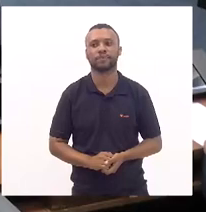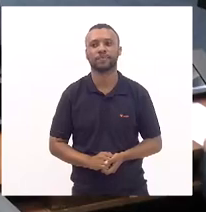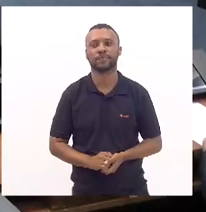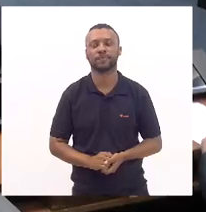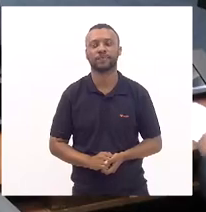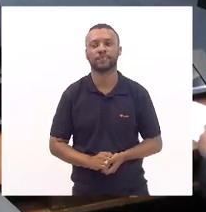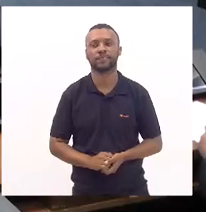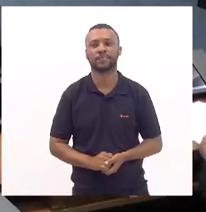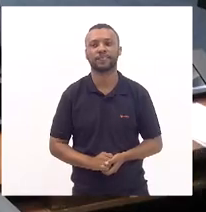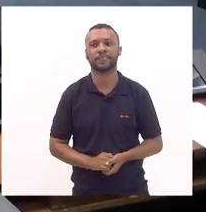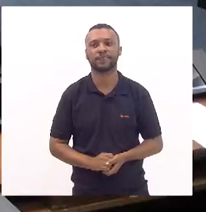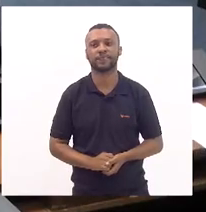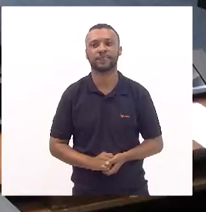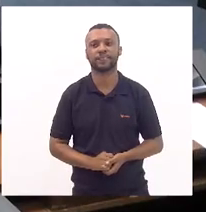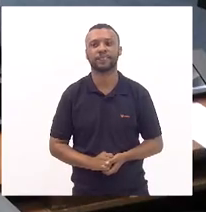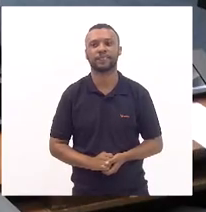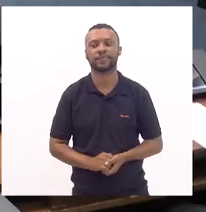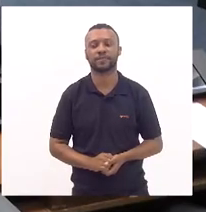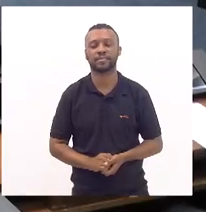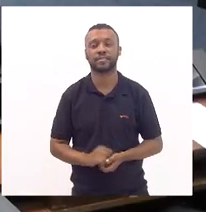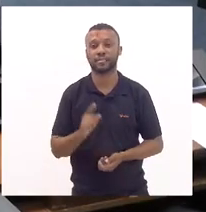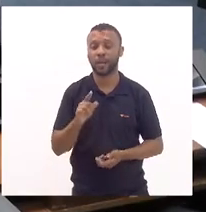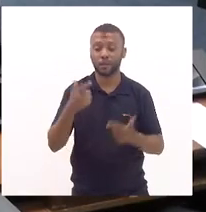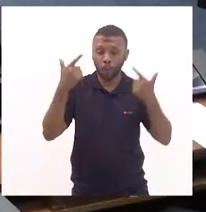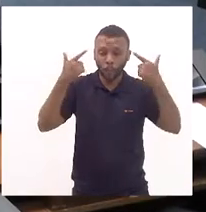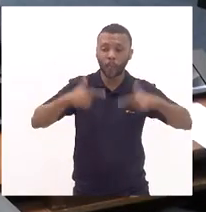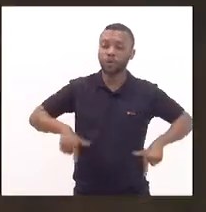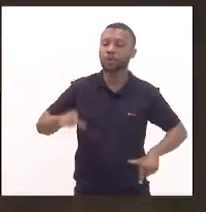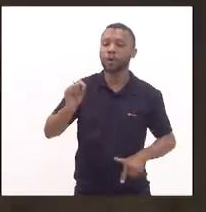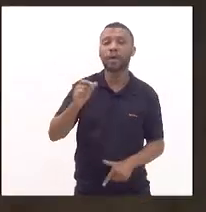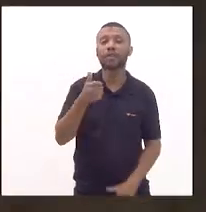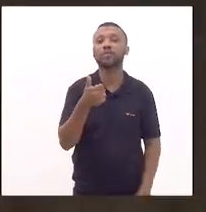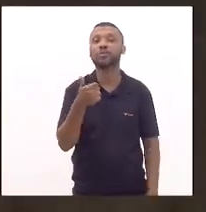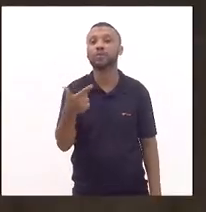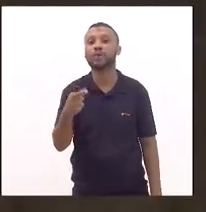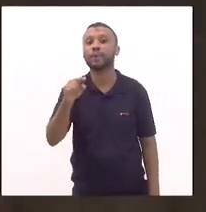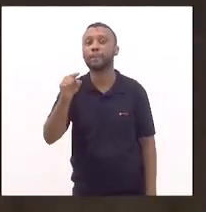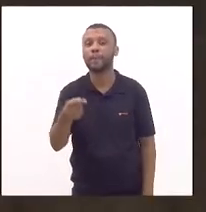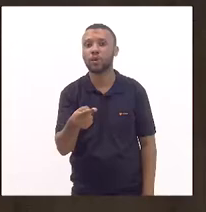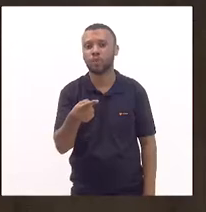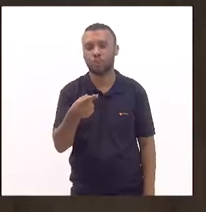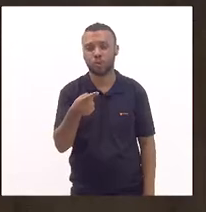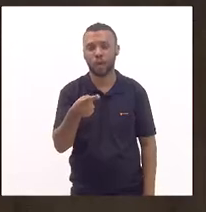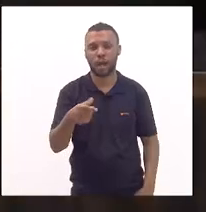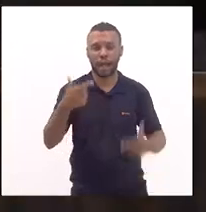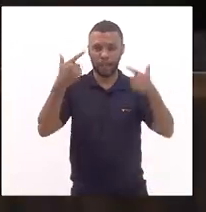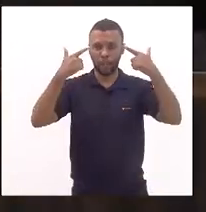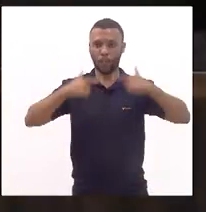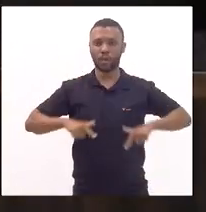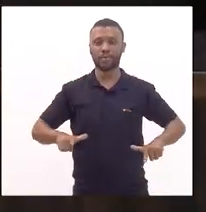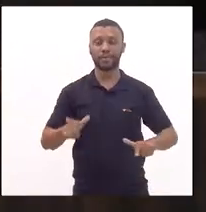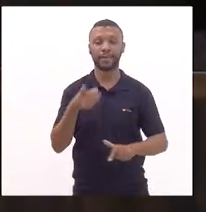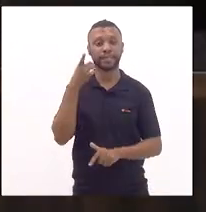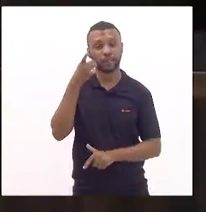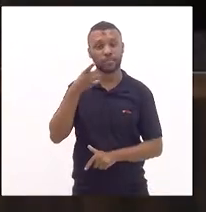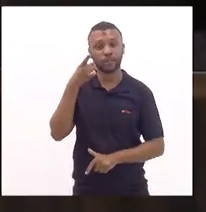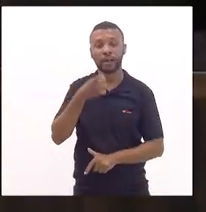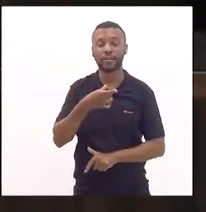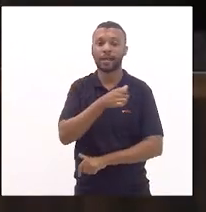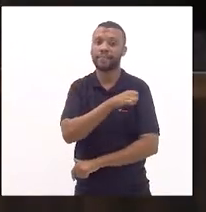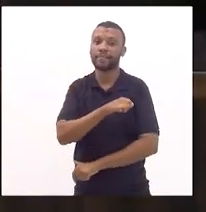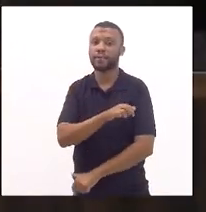seu. Vai. Abstenção, hein? 12 mil. 12 mil abstenção da deputada enfermeira